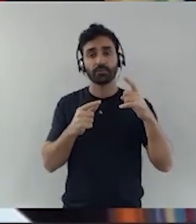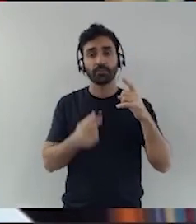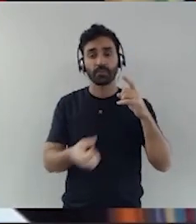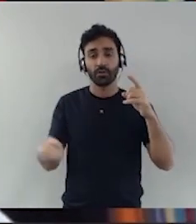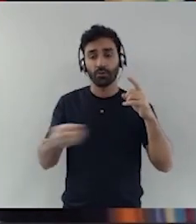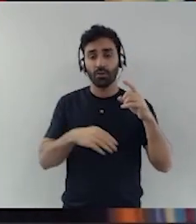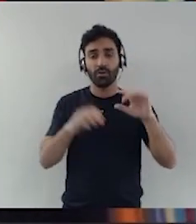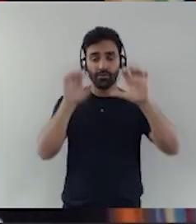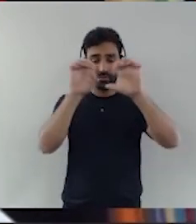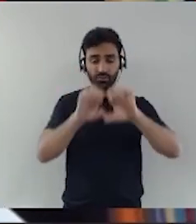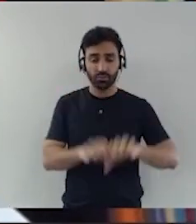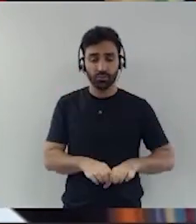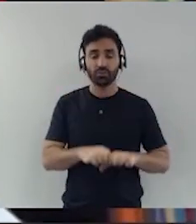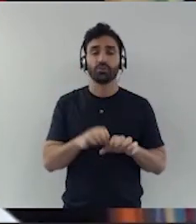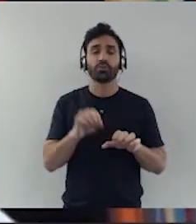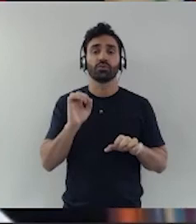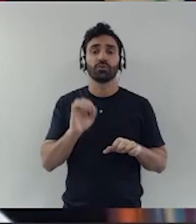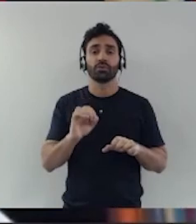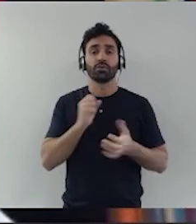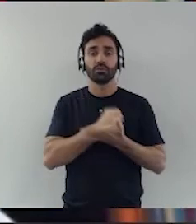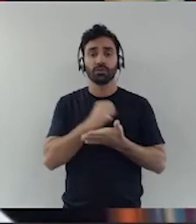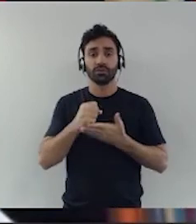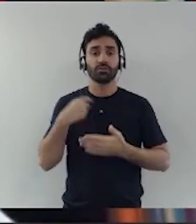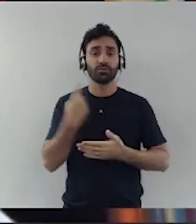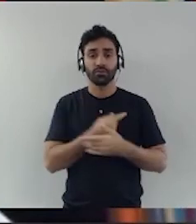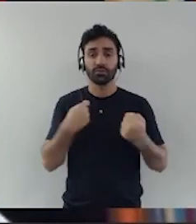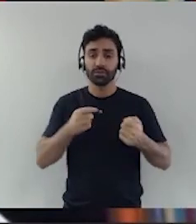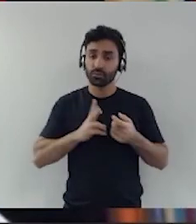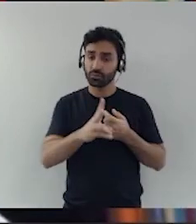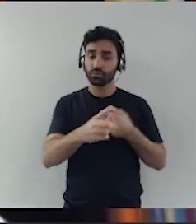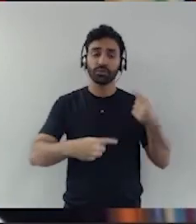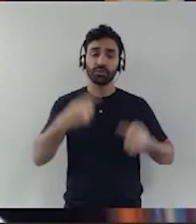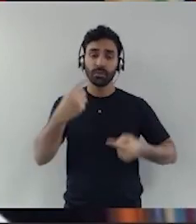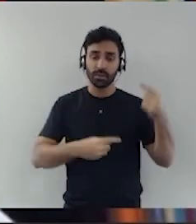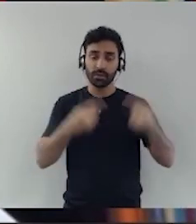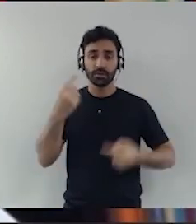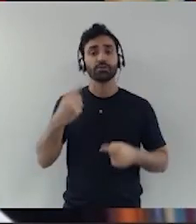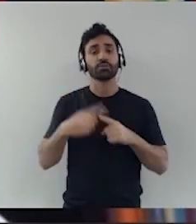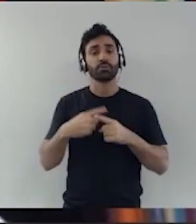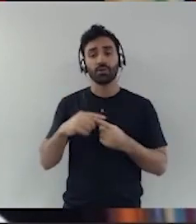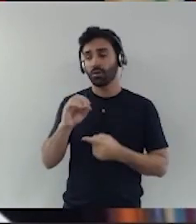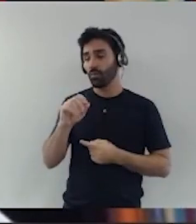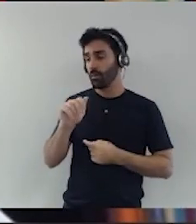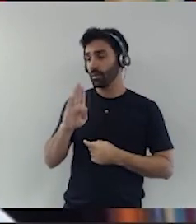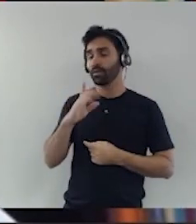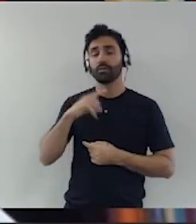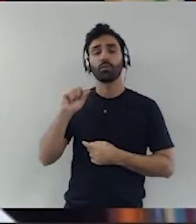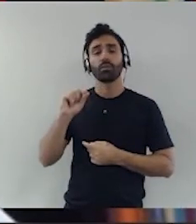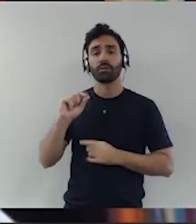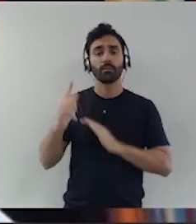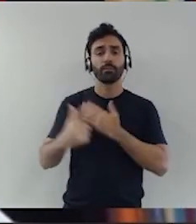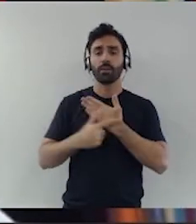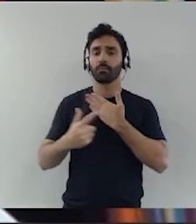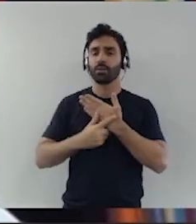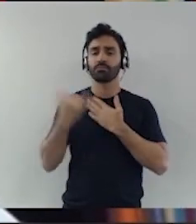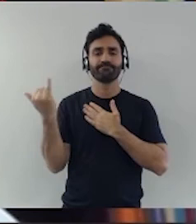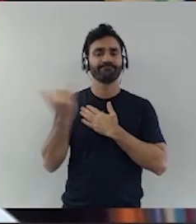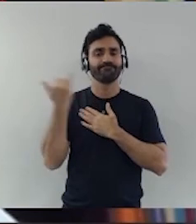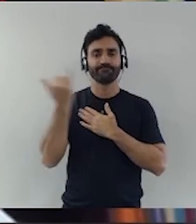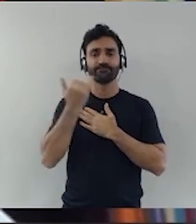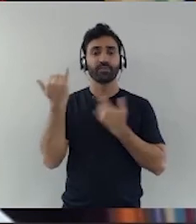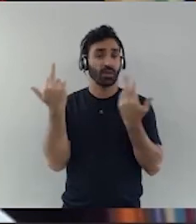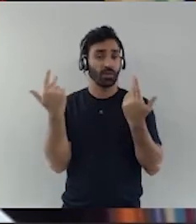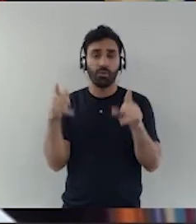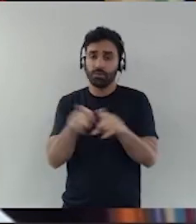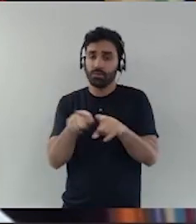estrutura lógico-normativa da contratação, temos que continuar esses debates e que a ordem tem um papel essencial nesse particular, assim